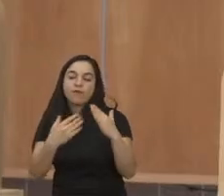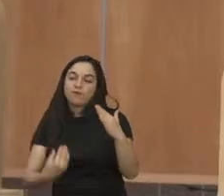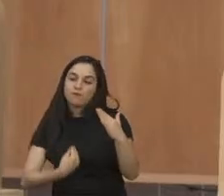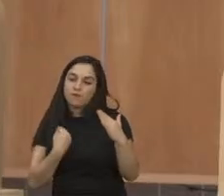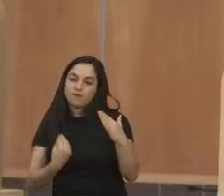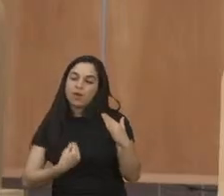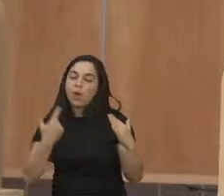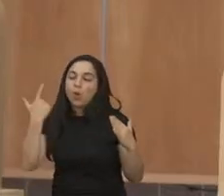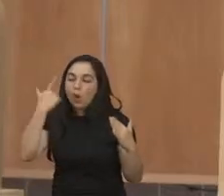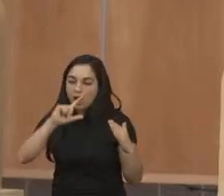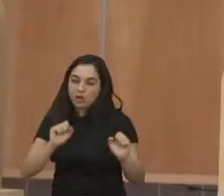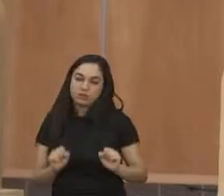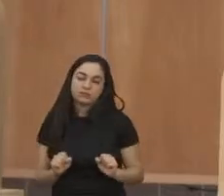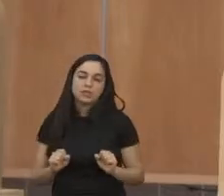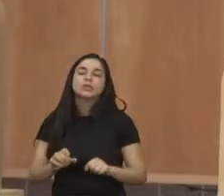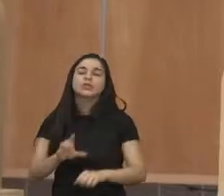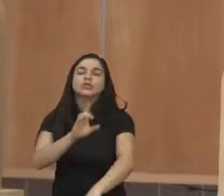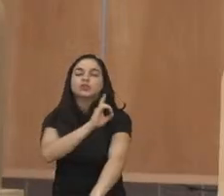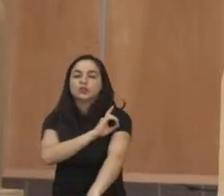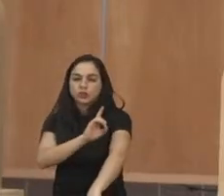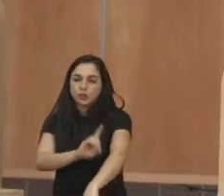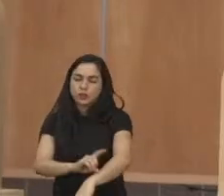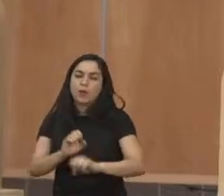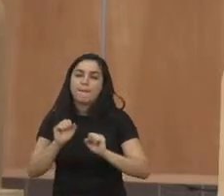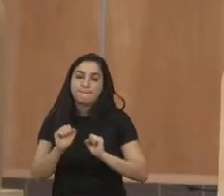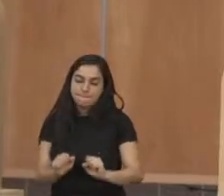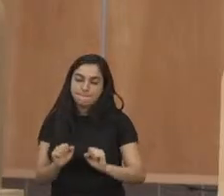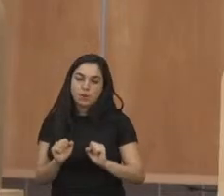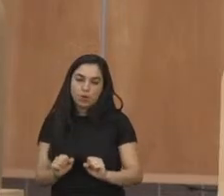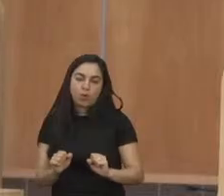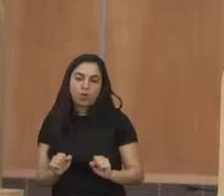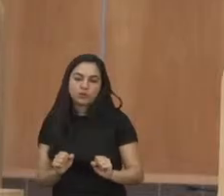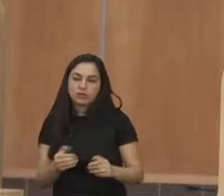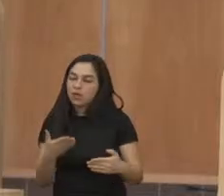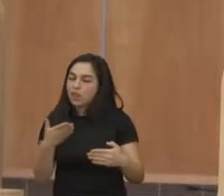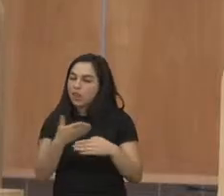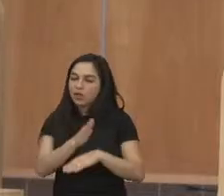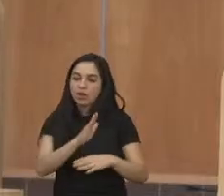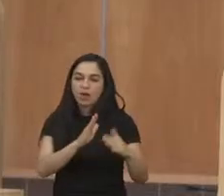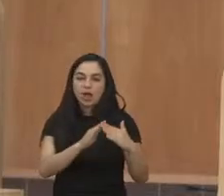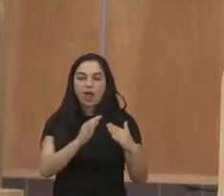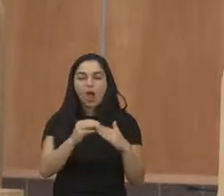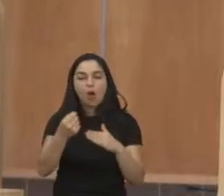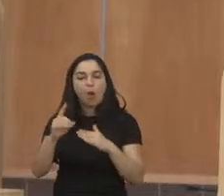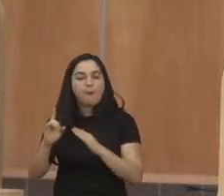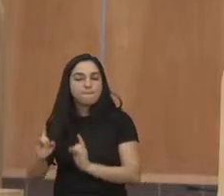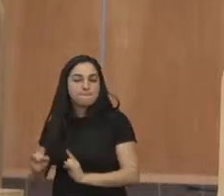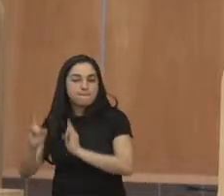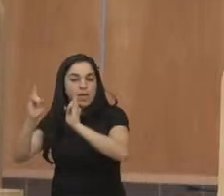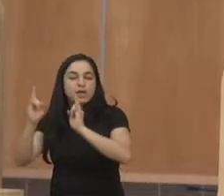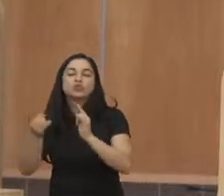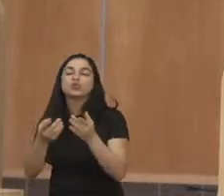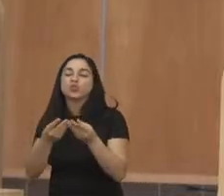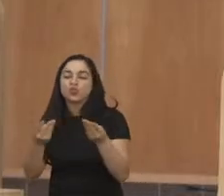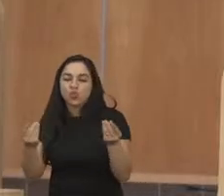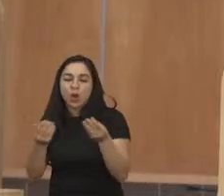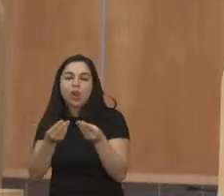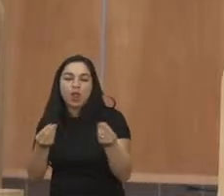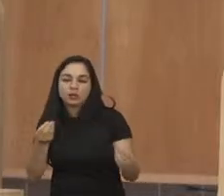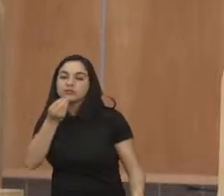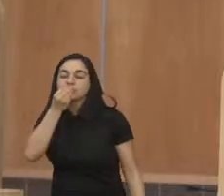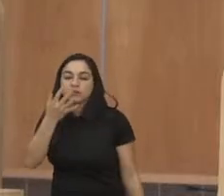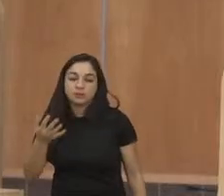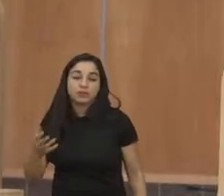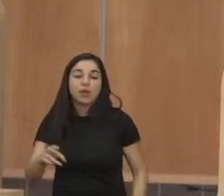realmente chance de ter uma casa digna e possam acessar o seu prédio, a sua casa com qualidade. Por isso, vereadores e